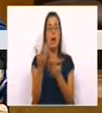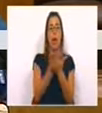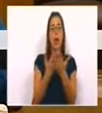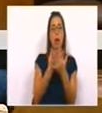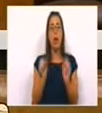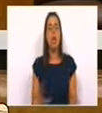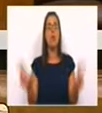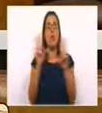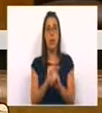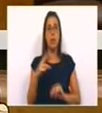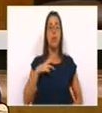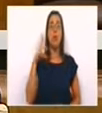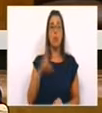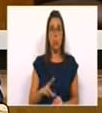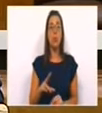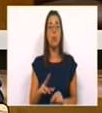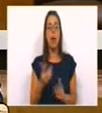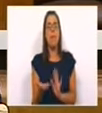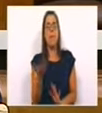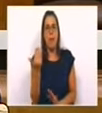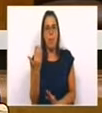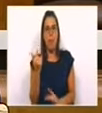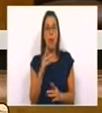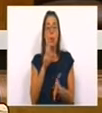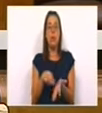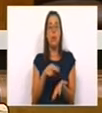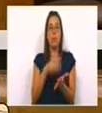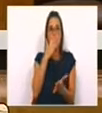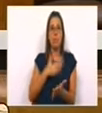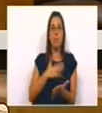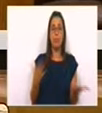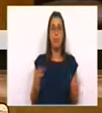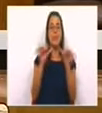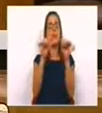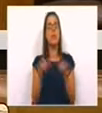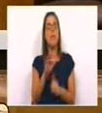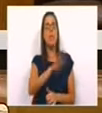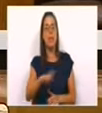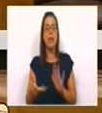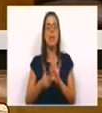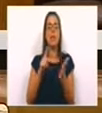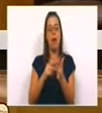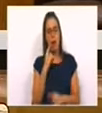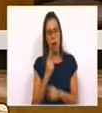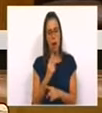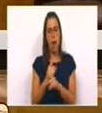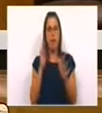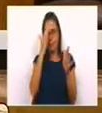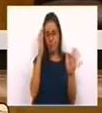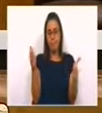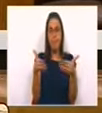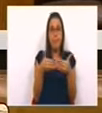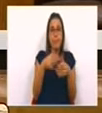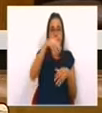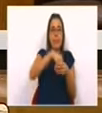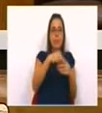e de inovação, Portugal fica bastante aquém do esperado. O sistema de ciência e tecnologia mantém-se muito fechado na